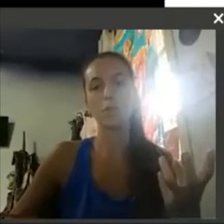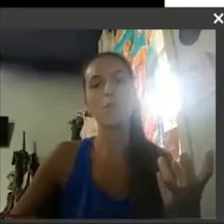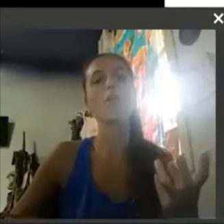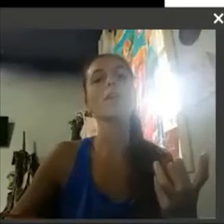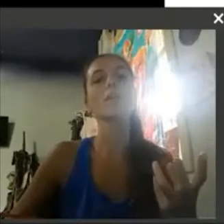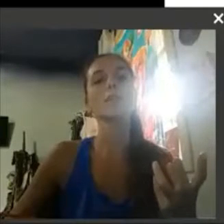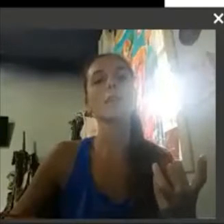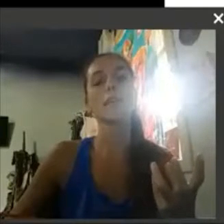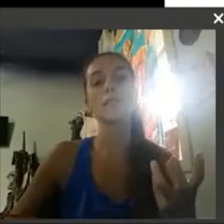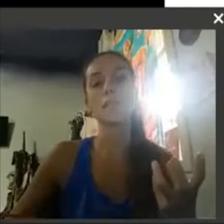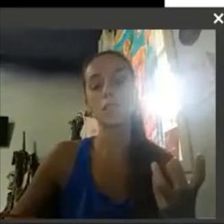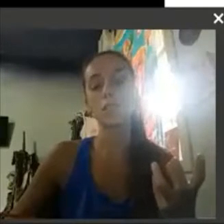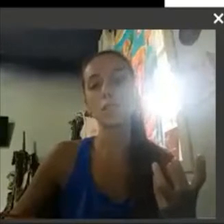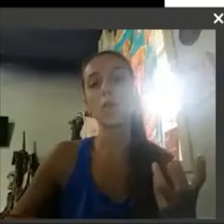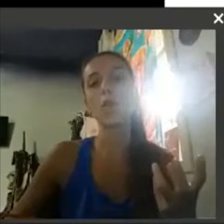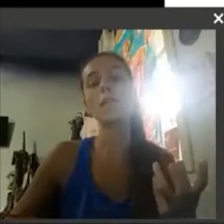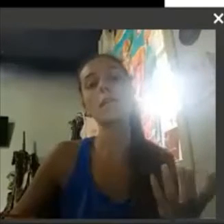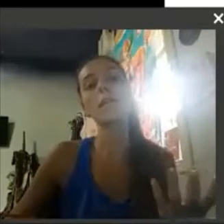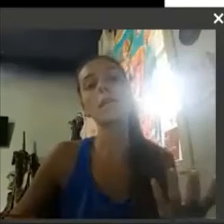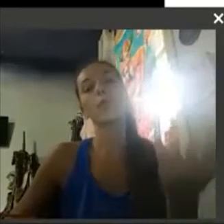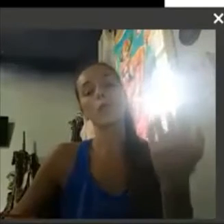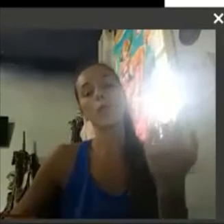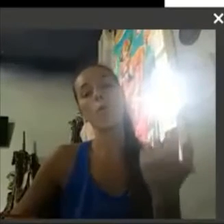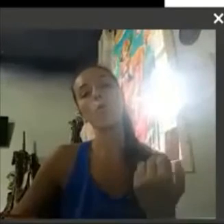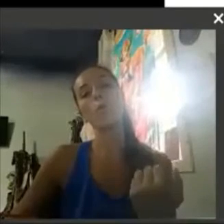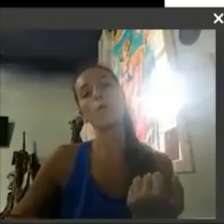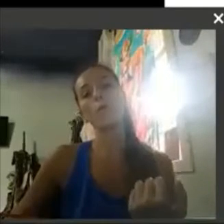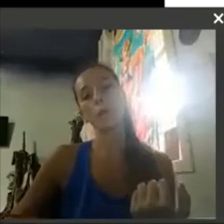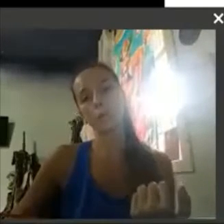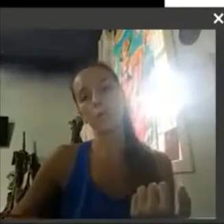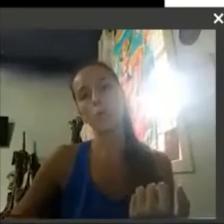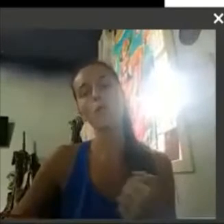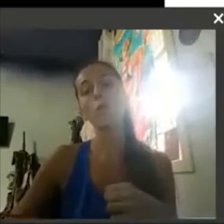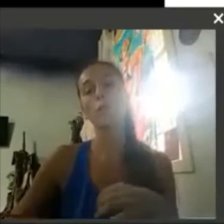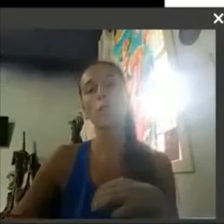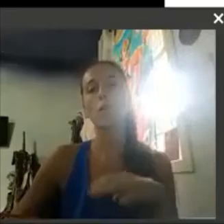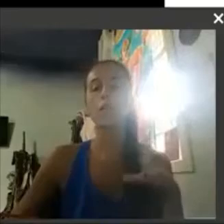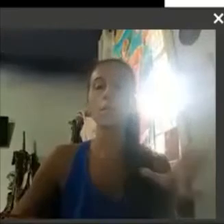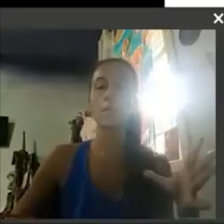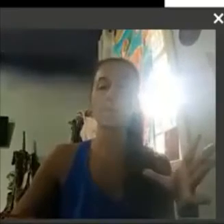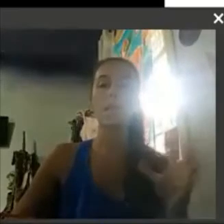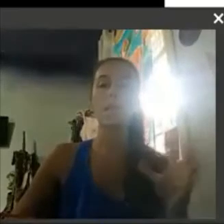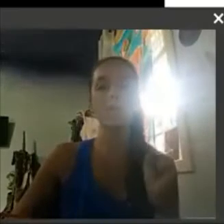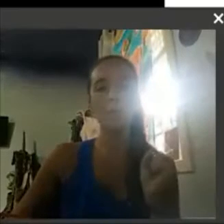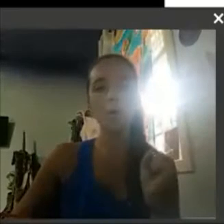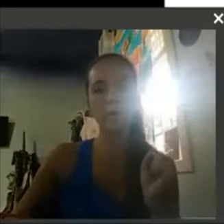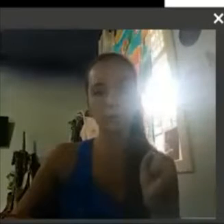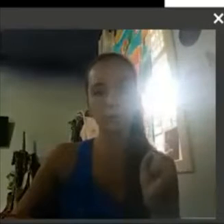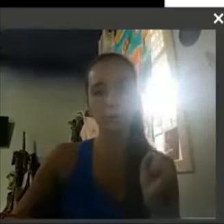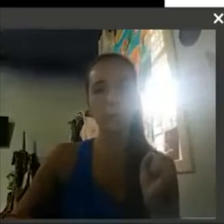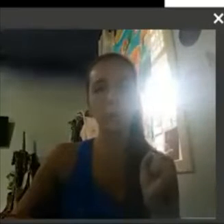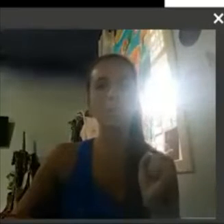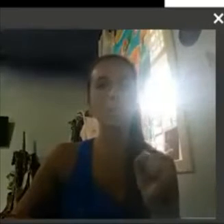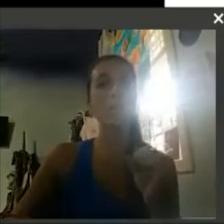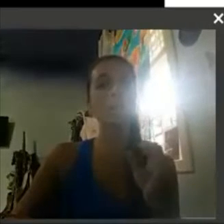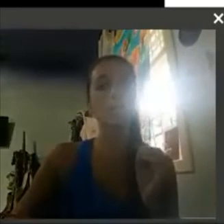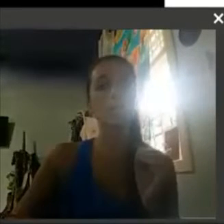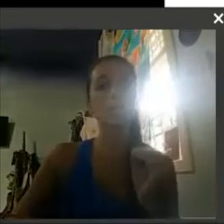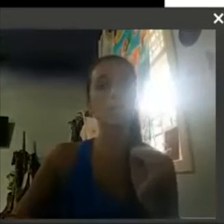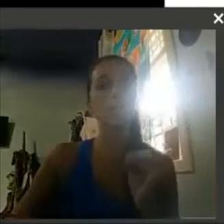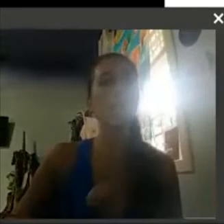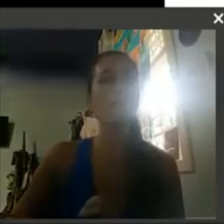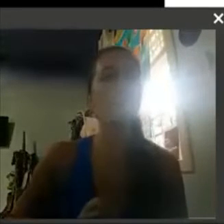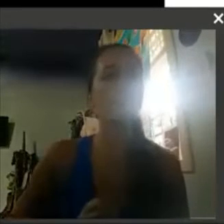o CO2, existe etanol ali. Porém, como o pão vai para o forno, o etanol, ele evapora, né? E também é uma